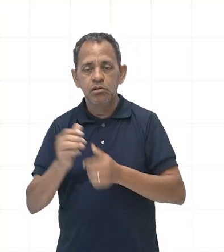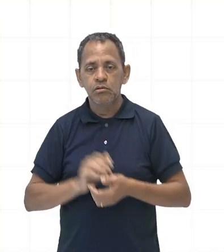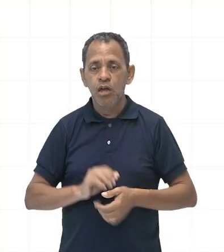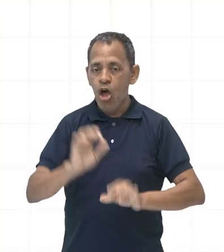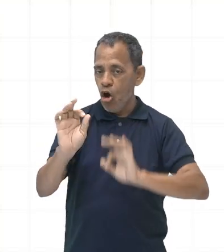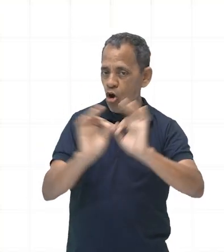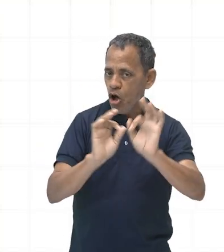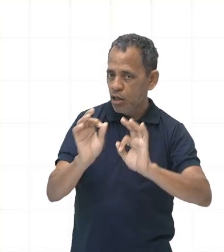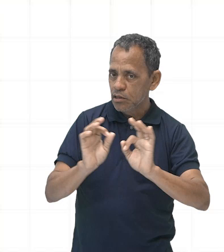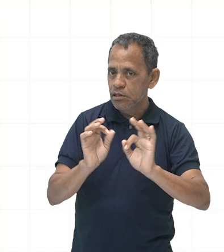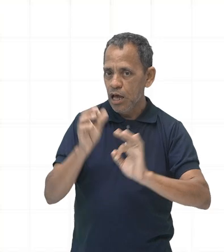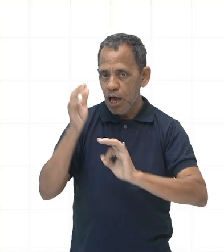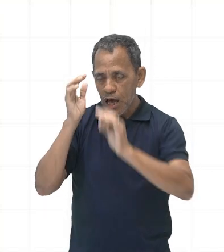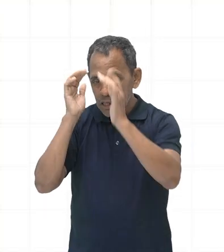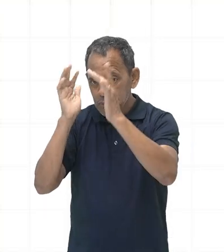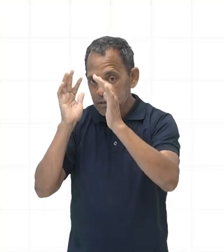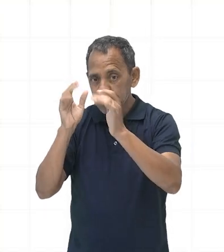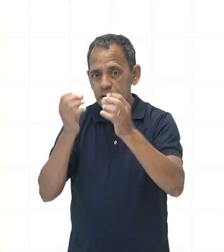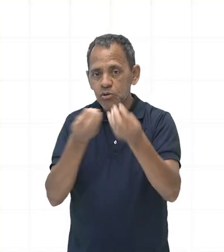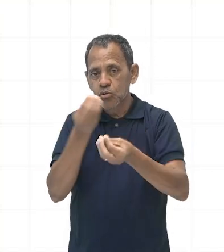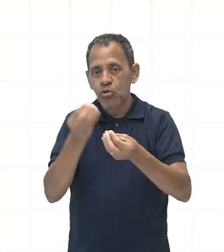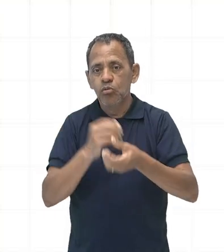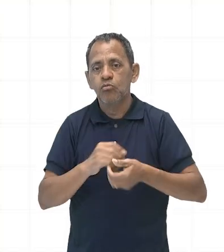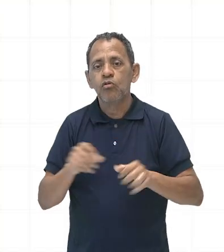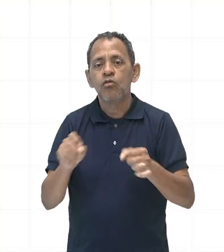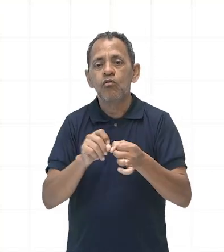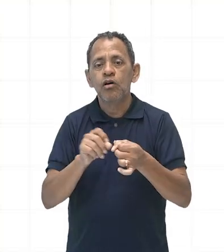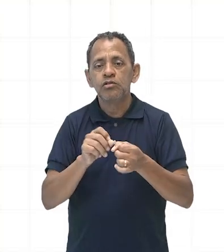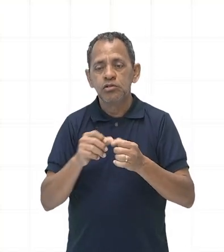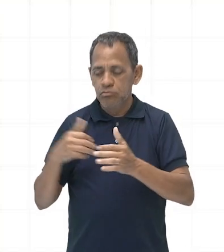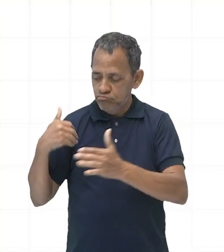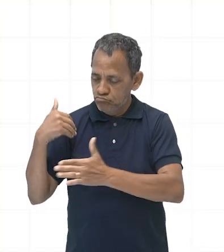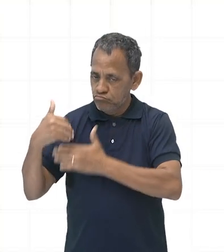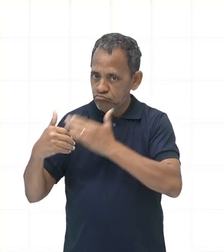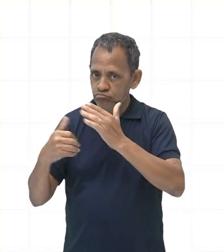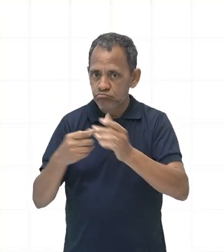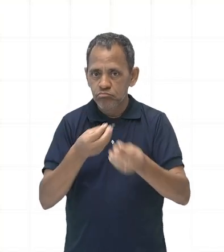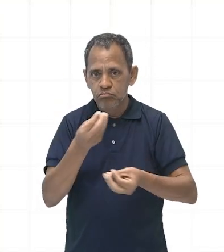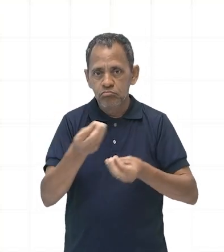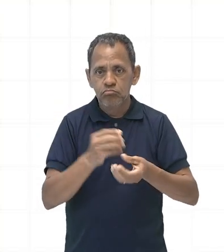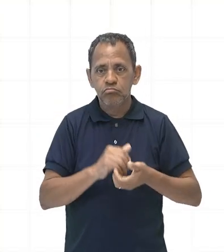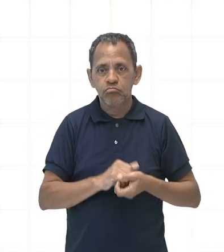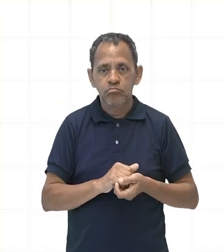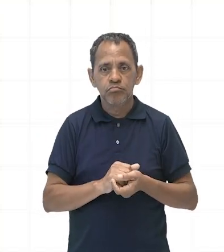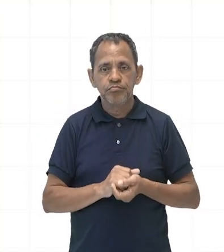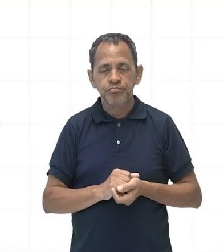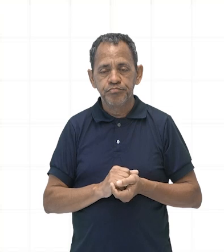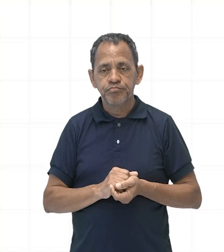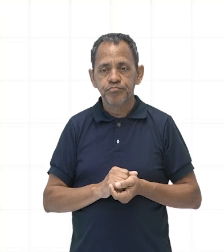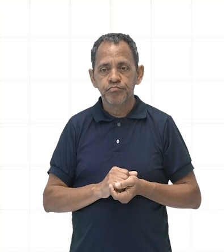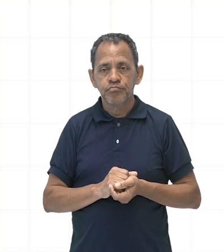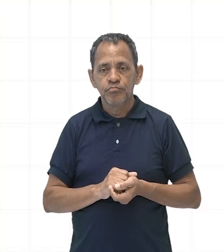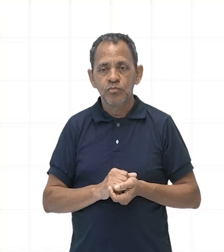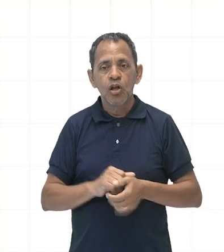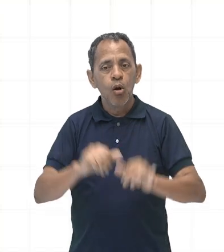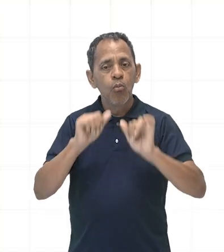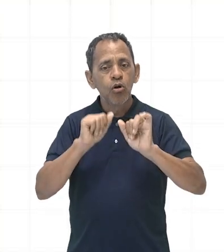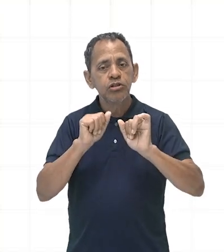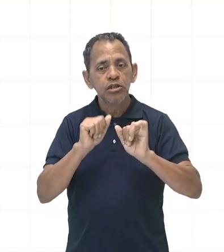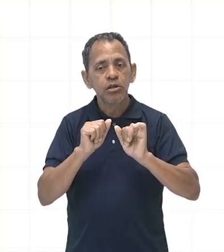esse raciocínio, nós podemos fazer todo esse processo da seguinte forma. Para fatorar a expressão,